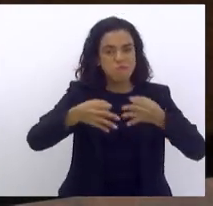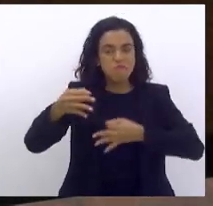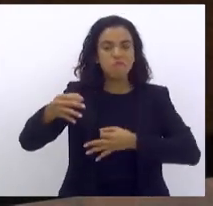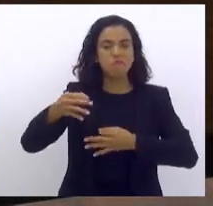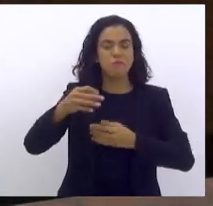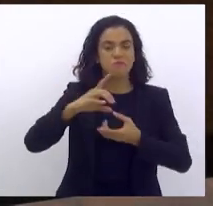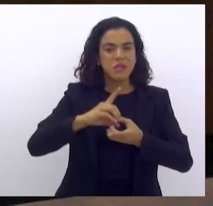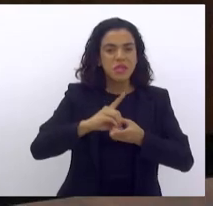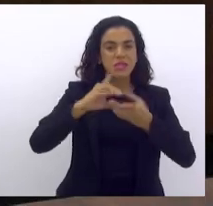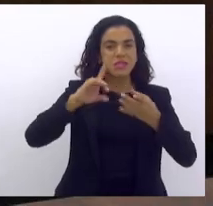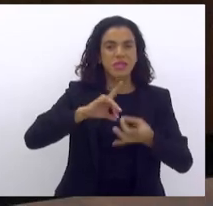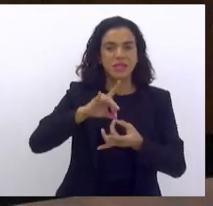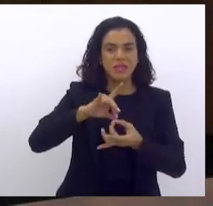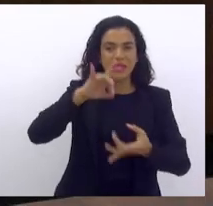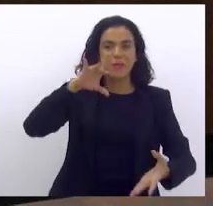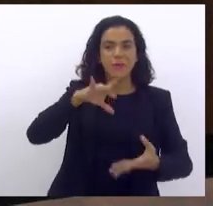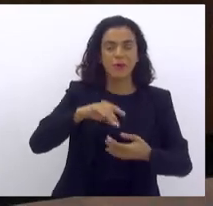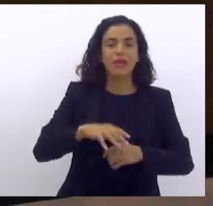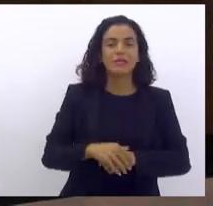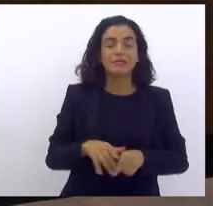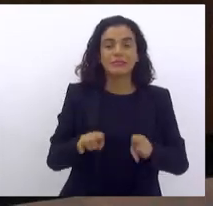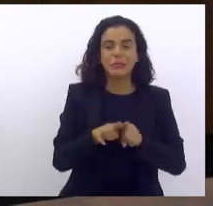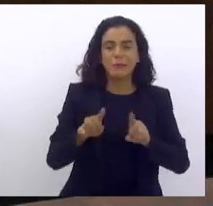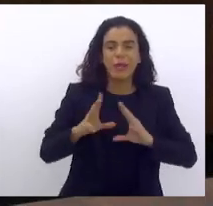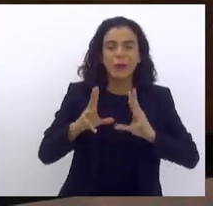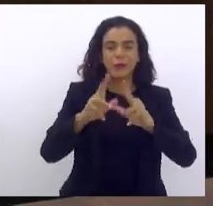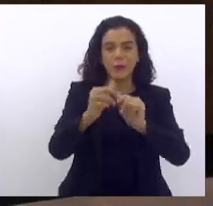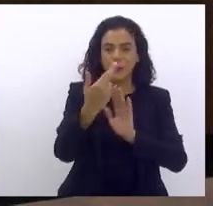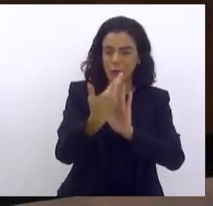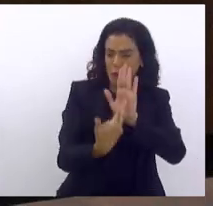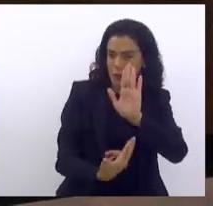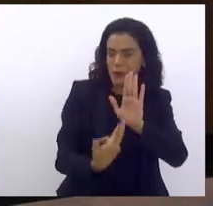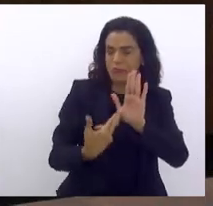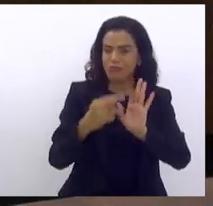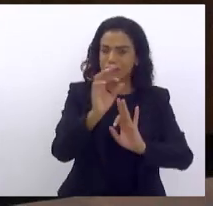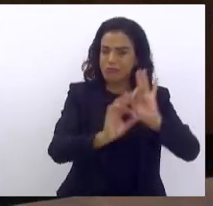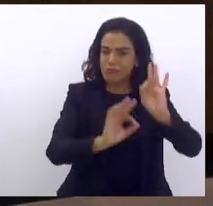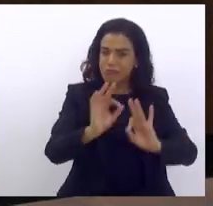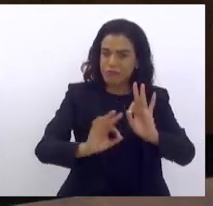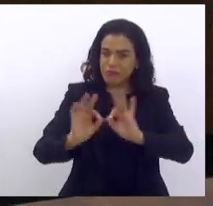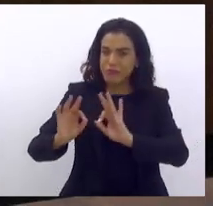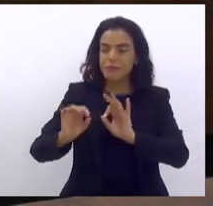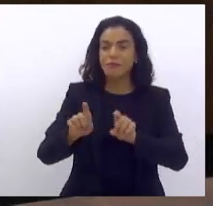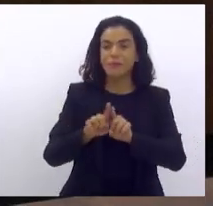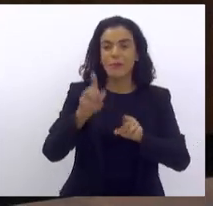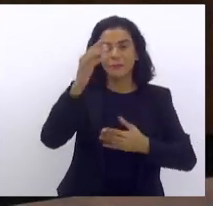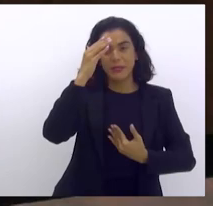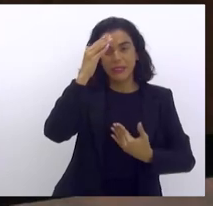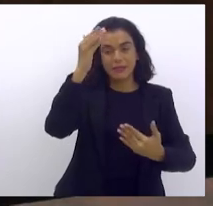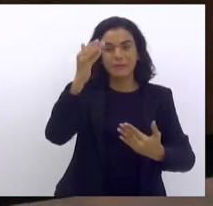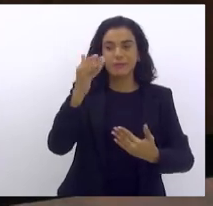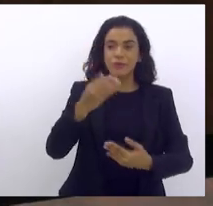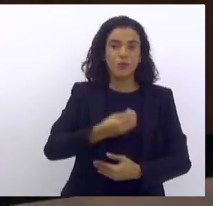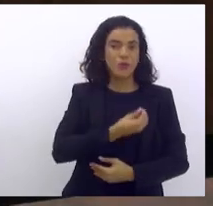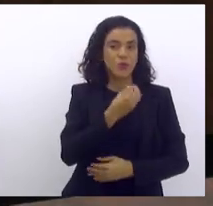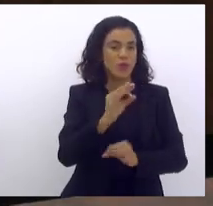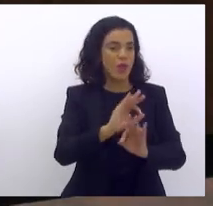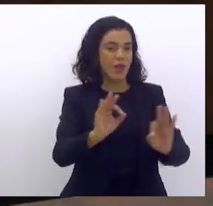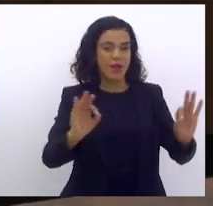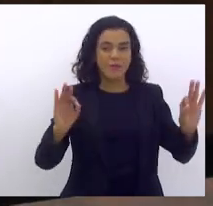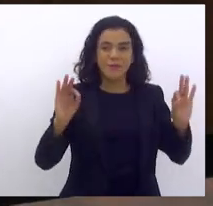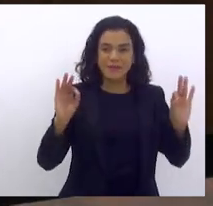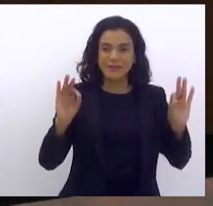democrática. Obrigado. Queria agradecer a todos os relatores, né? Inclusive, eu queria agradecer aqui, não está aqui presente